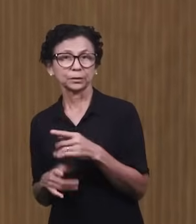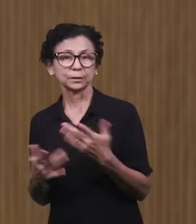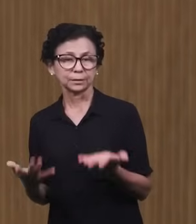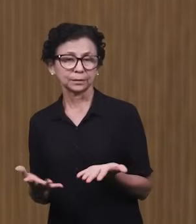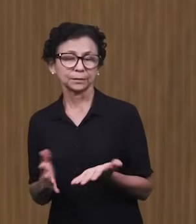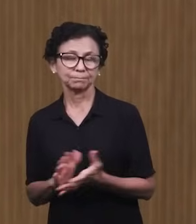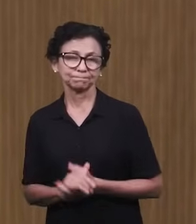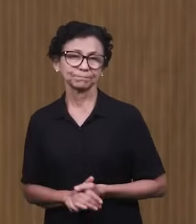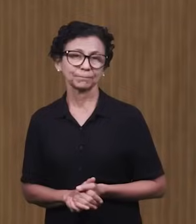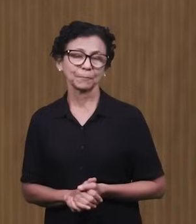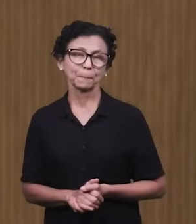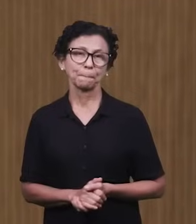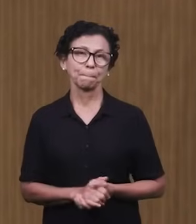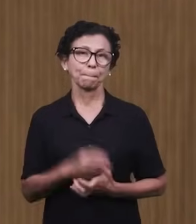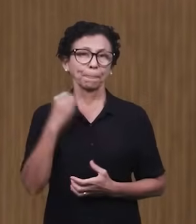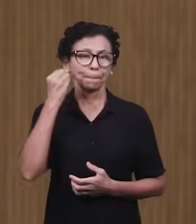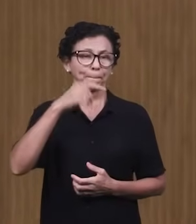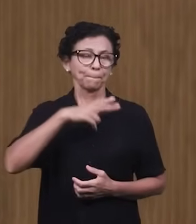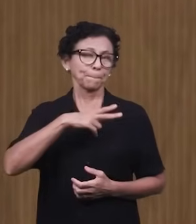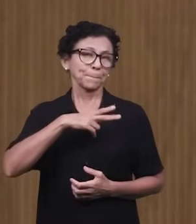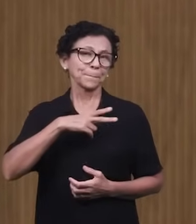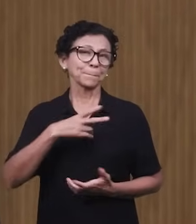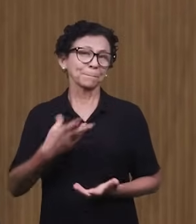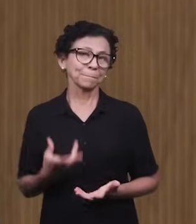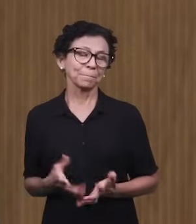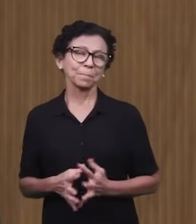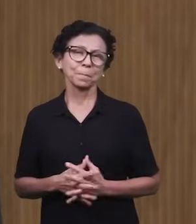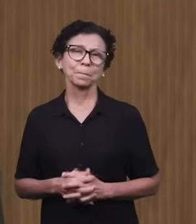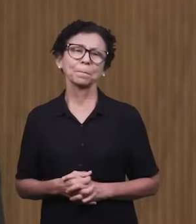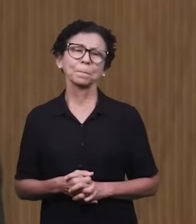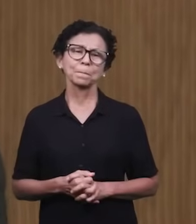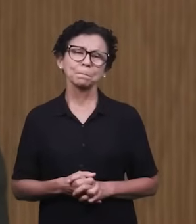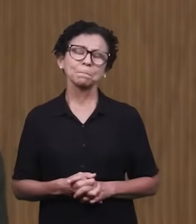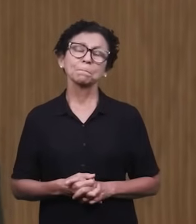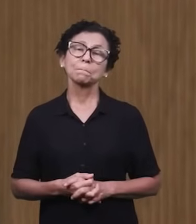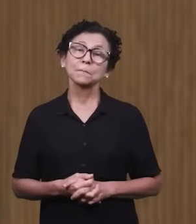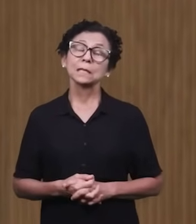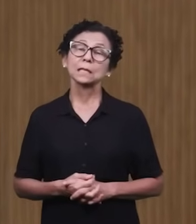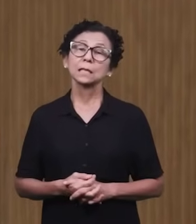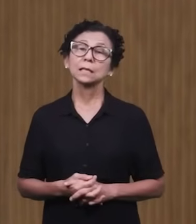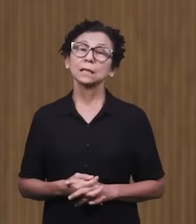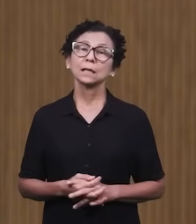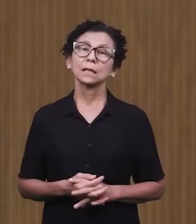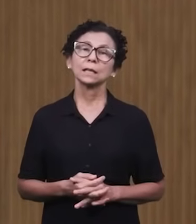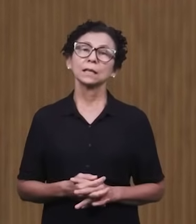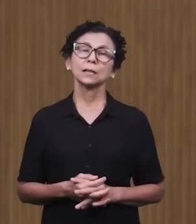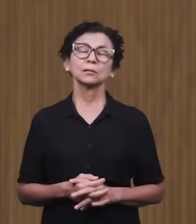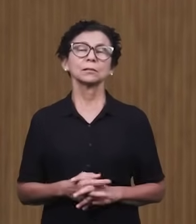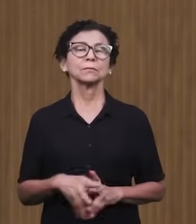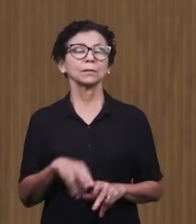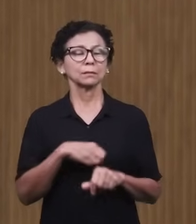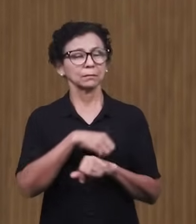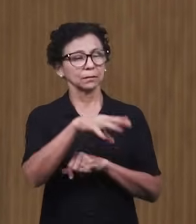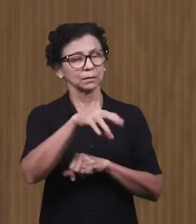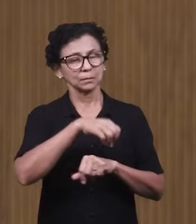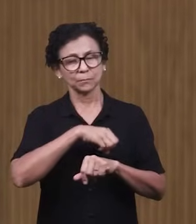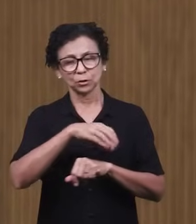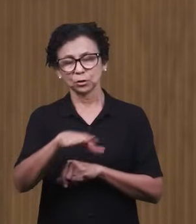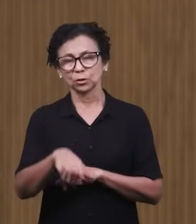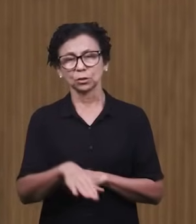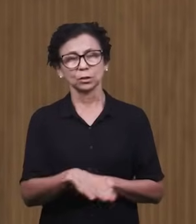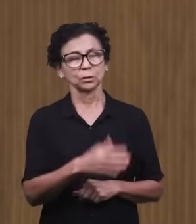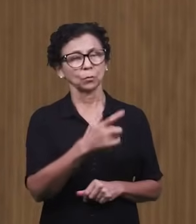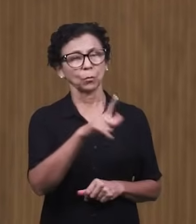todos têm uma experiência com o Senhor dessa forma. E quando isso vai sendo reproduzido, sim, você vai